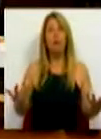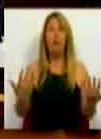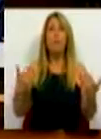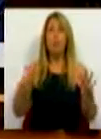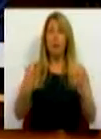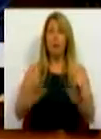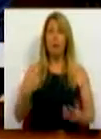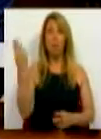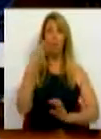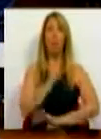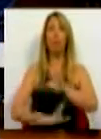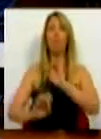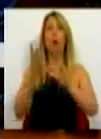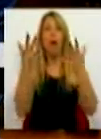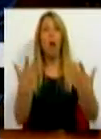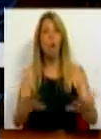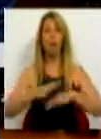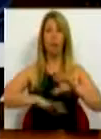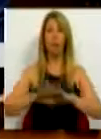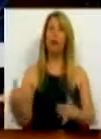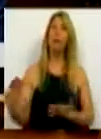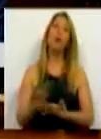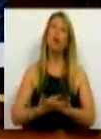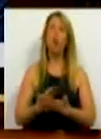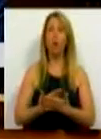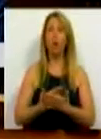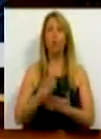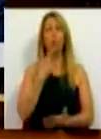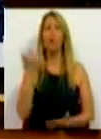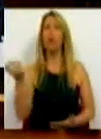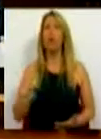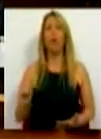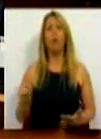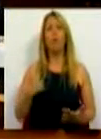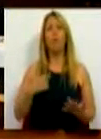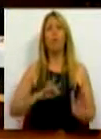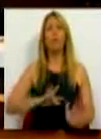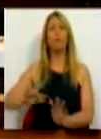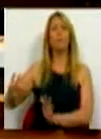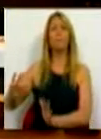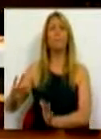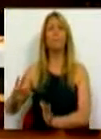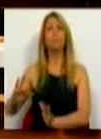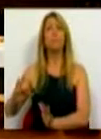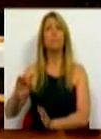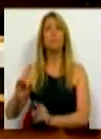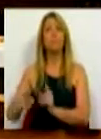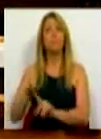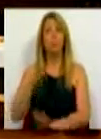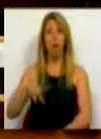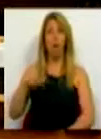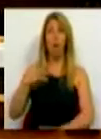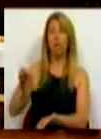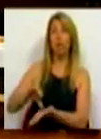momento, ao fazer esta negociação, não pode aliviar aquilo que é o seu património central de defesa